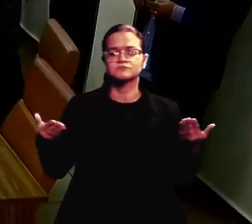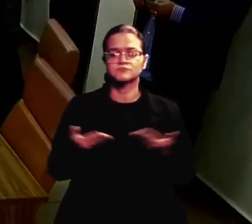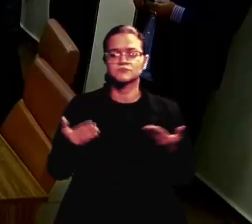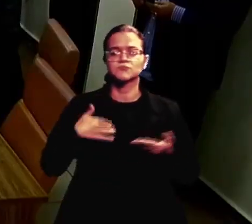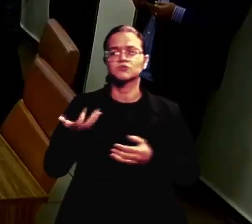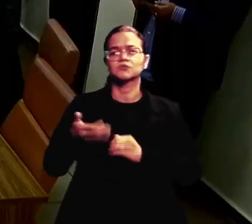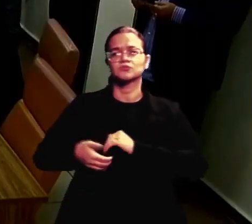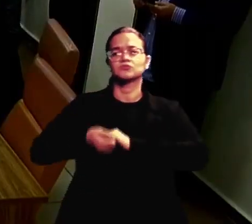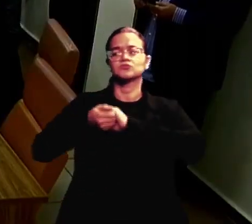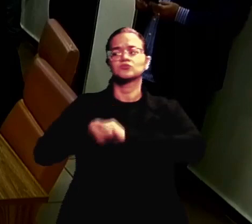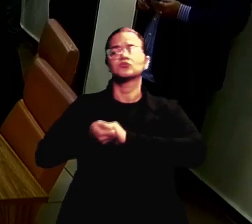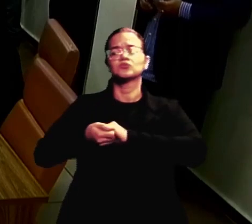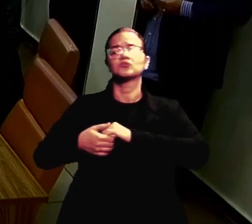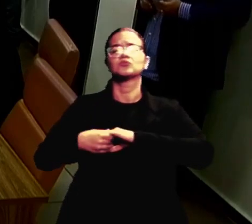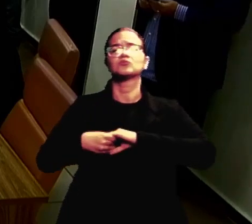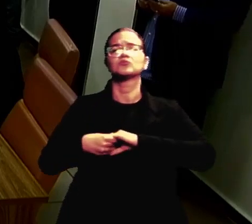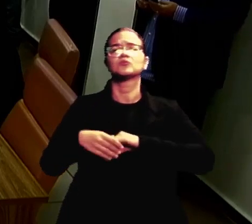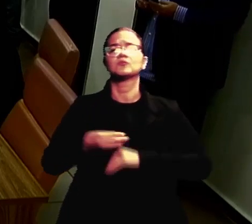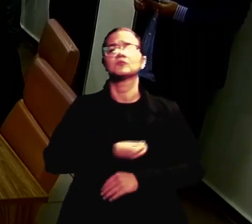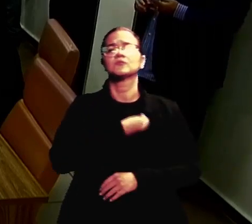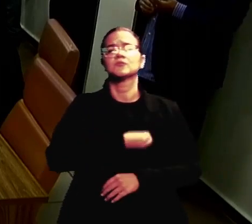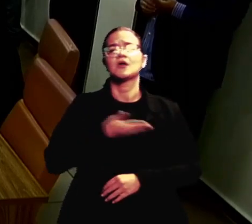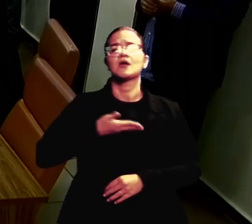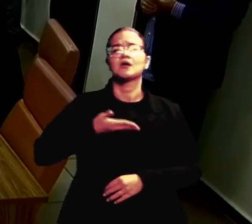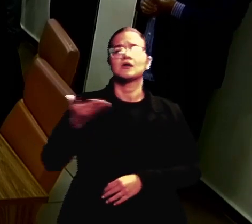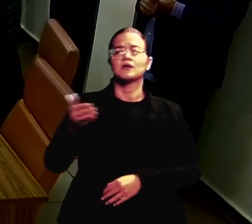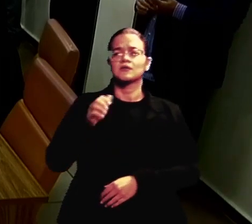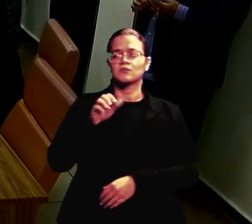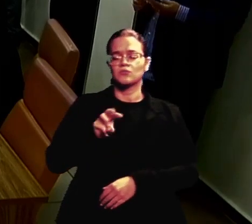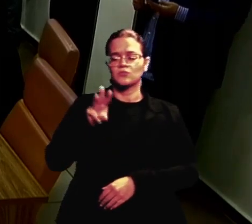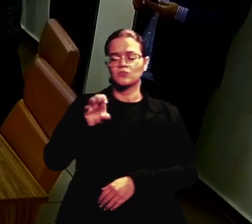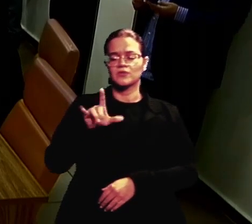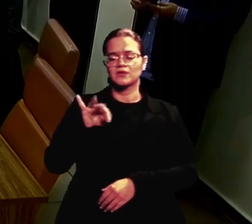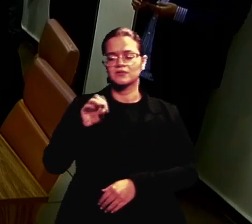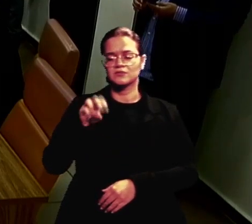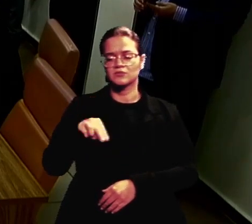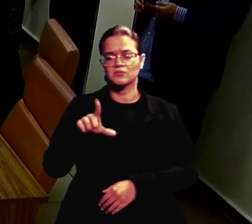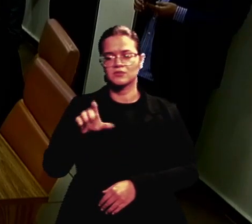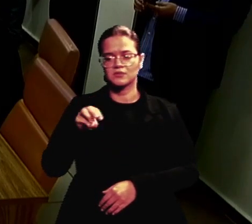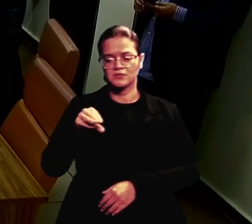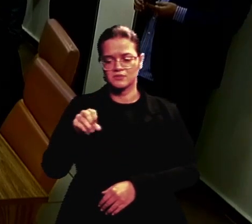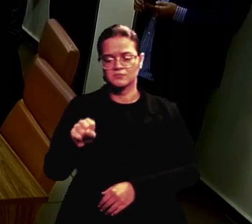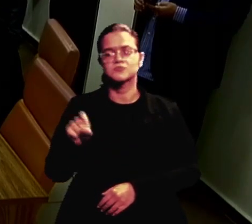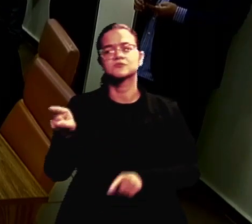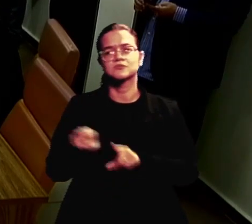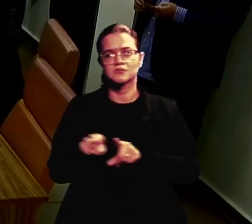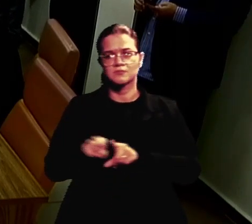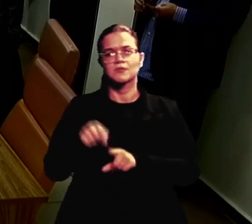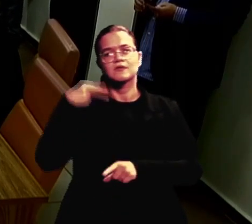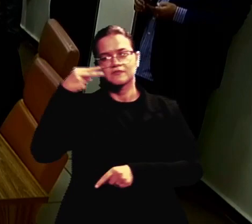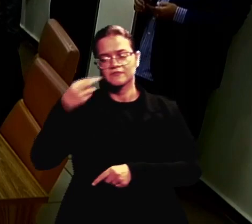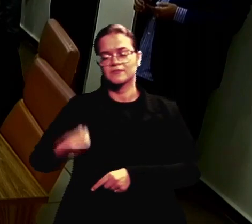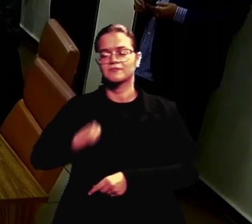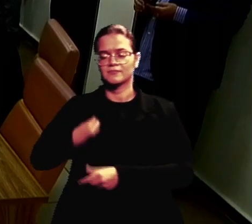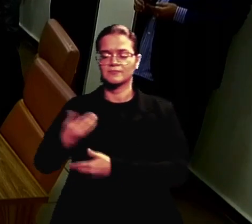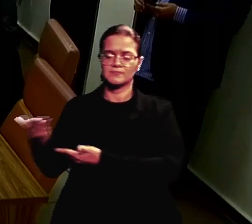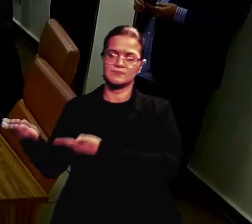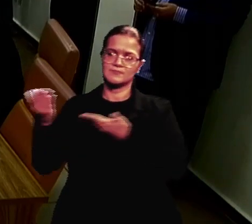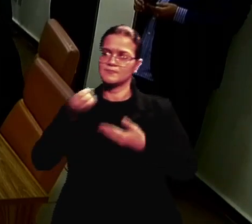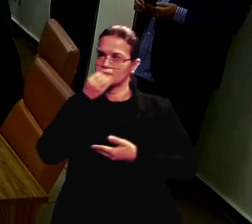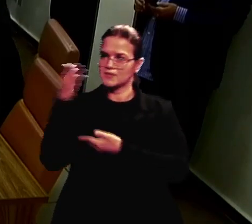Gostaria de cumprimentar a presença do nosso grande amigo Elton Lemos, vereador também. Sempre muito bem-vindo a